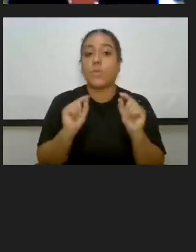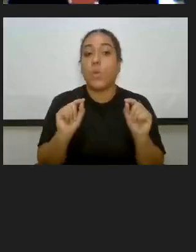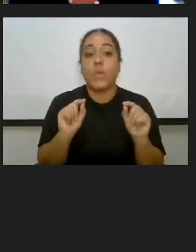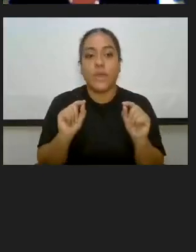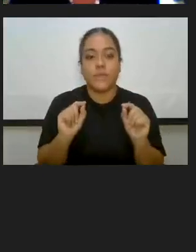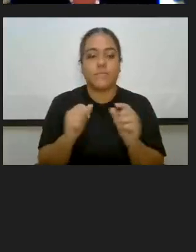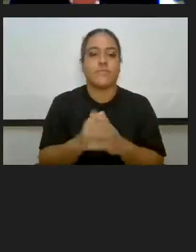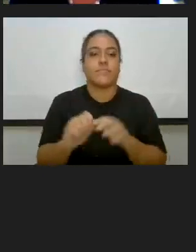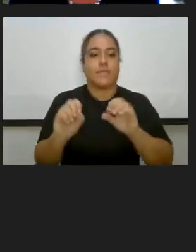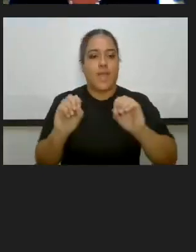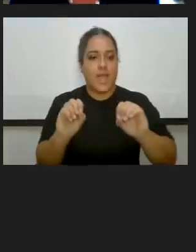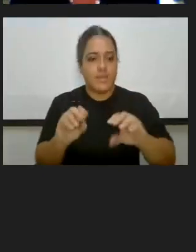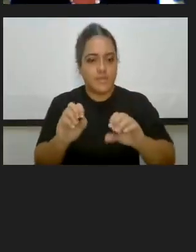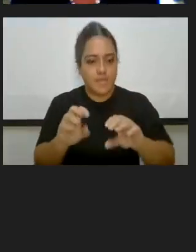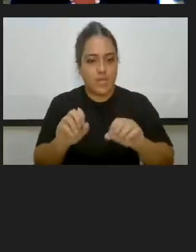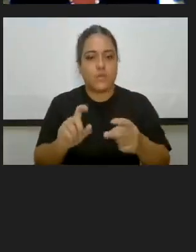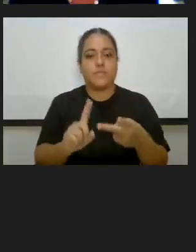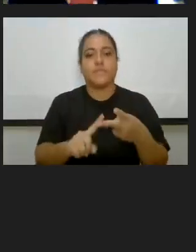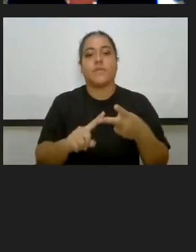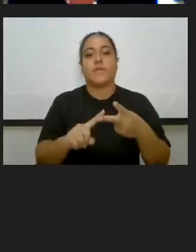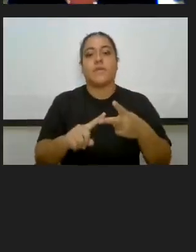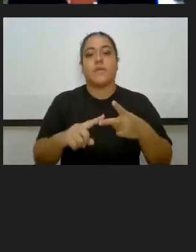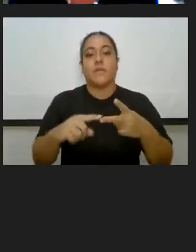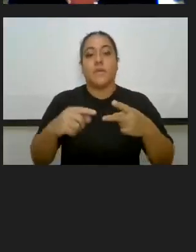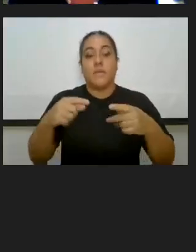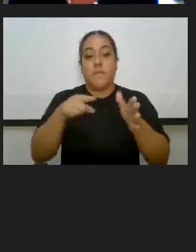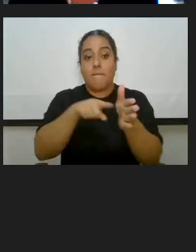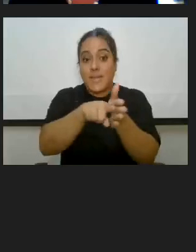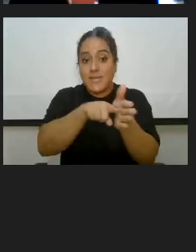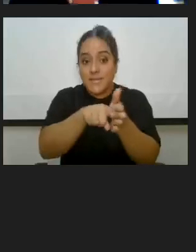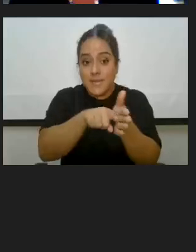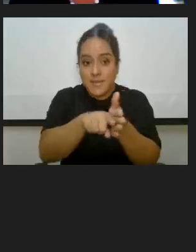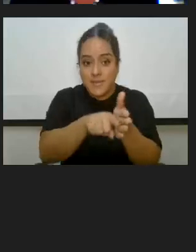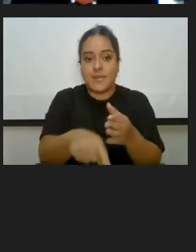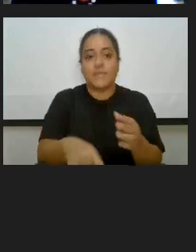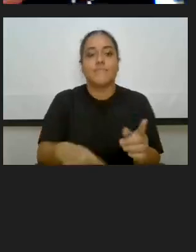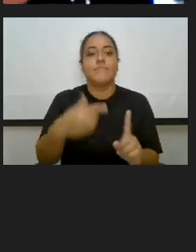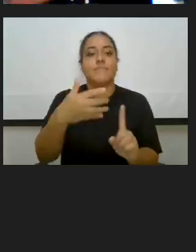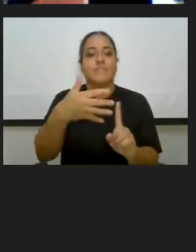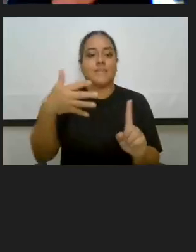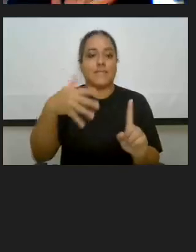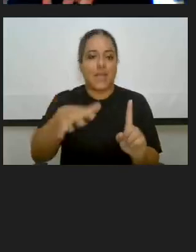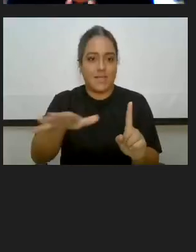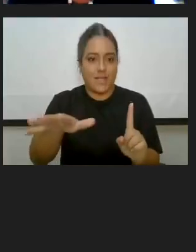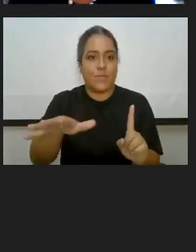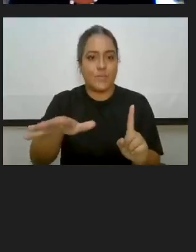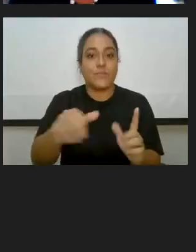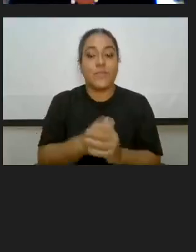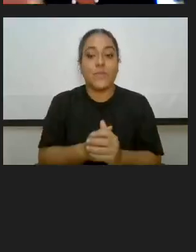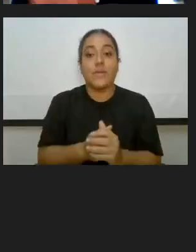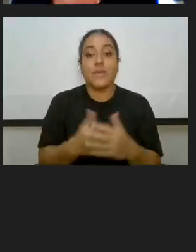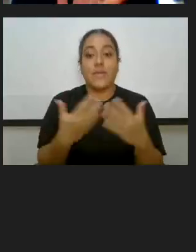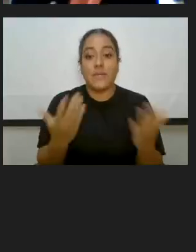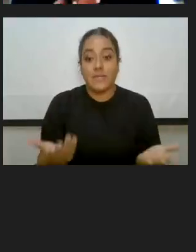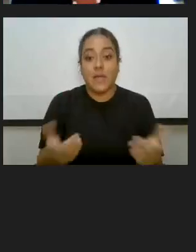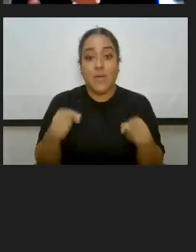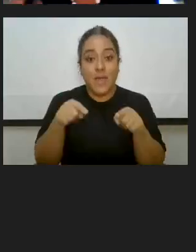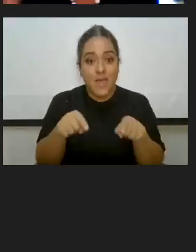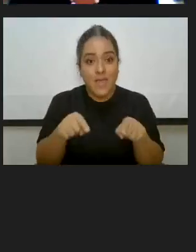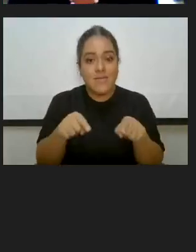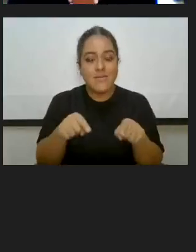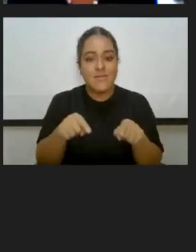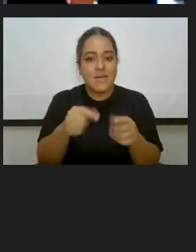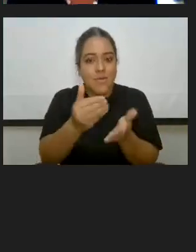do ensino, da pesquisa e da extensão. Então, este ponto de